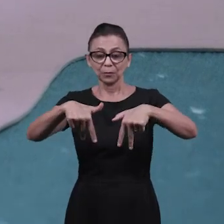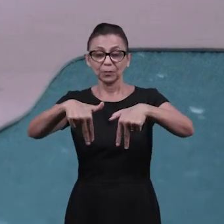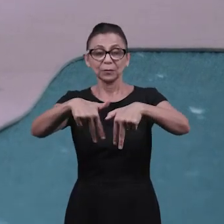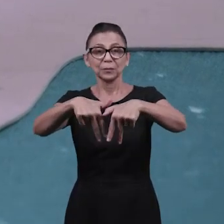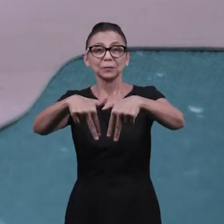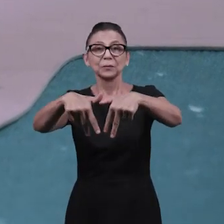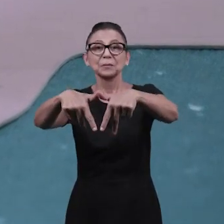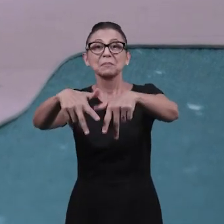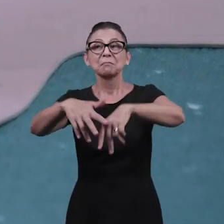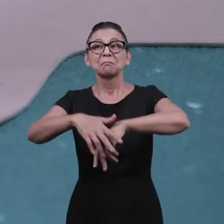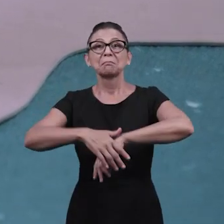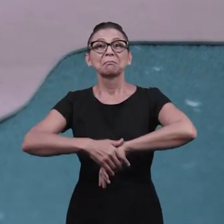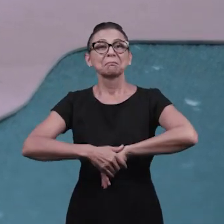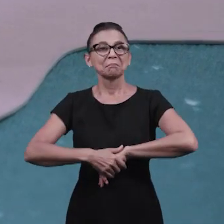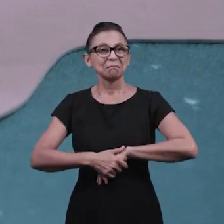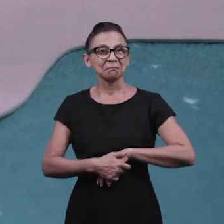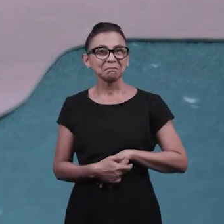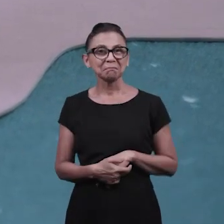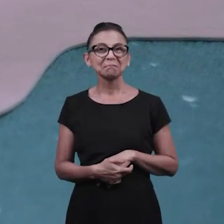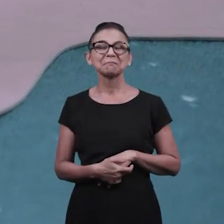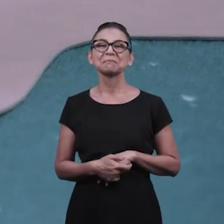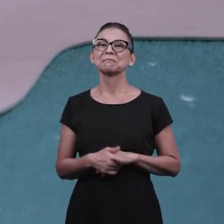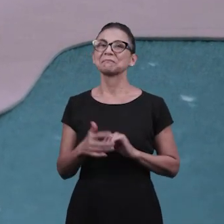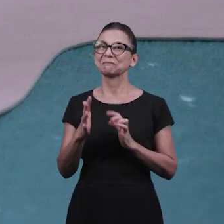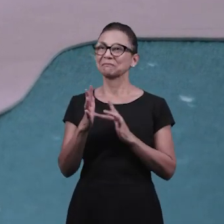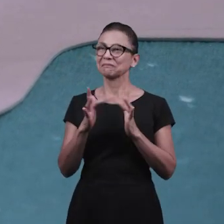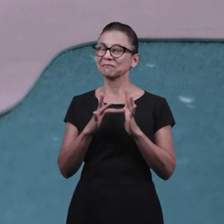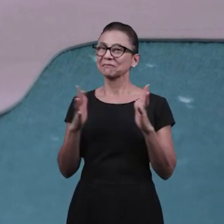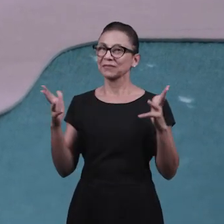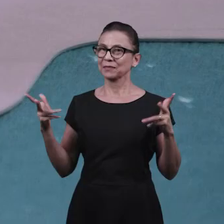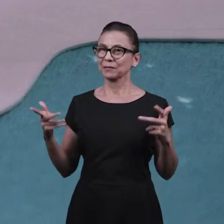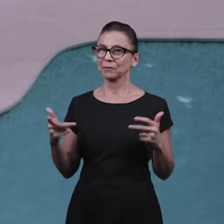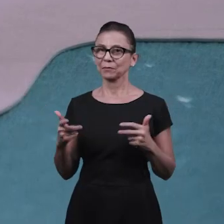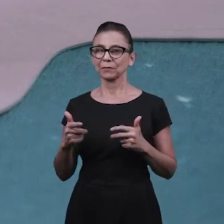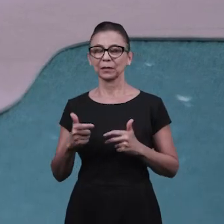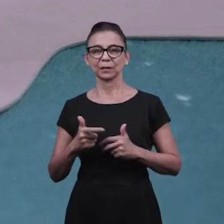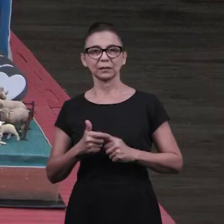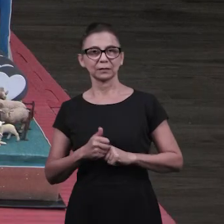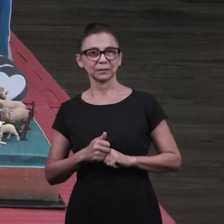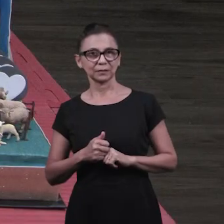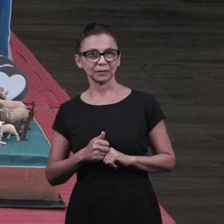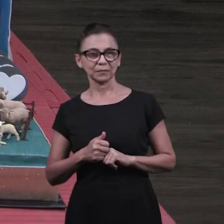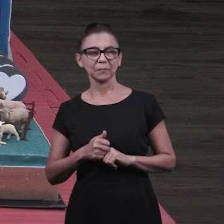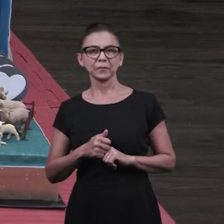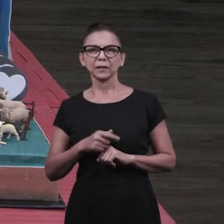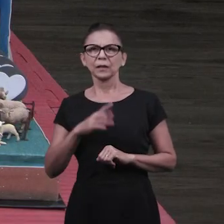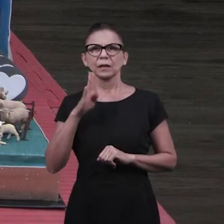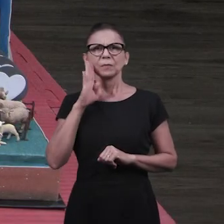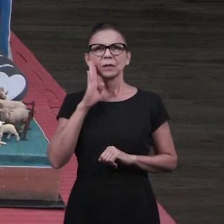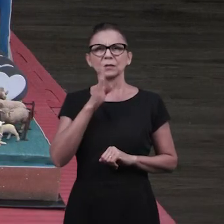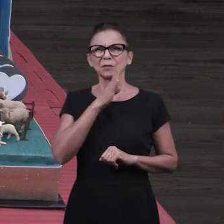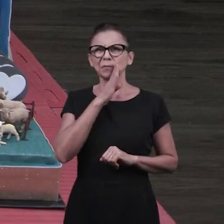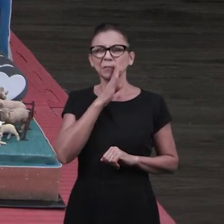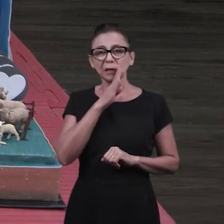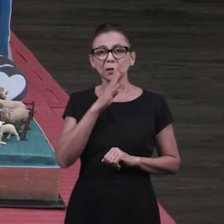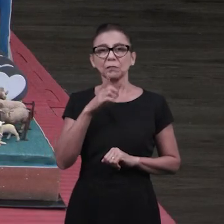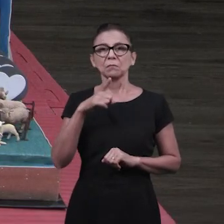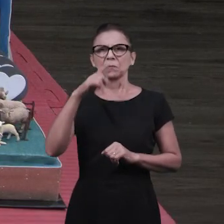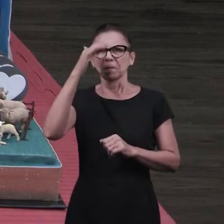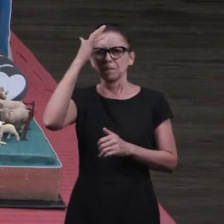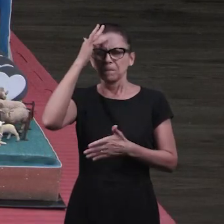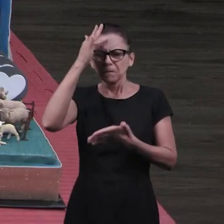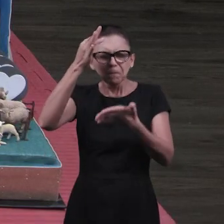Jesus! Que maravilha! Jesus é maravilhoso! Bartimeu pediu com fé